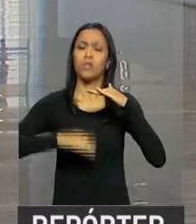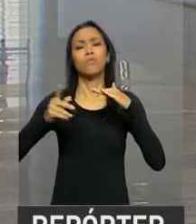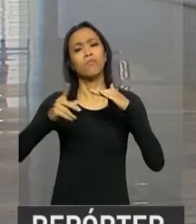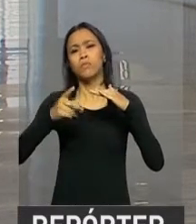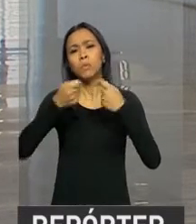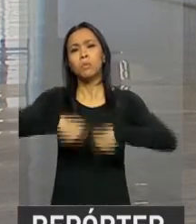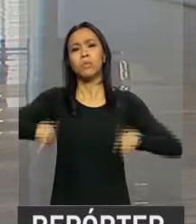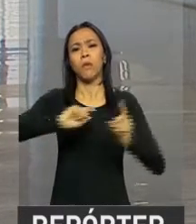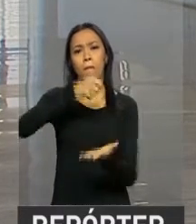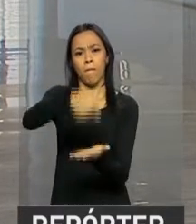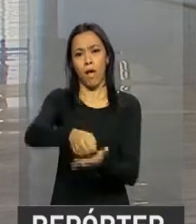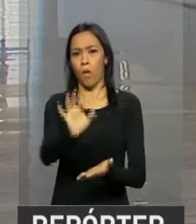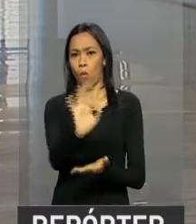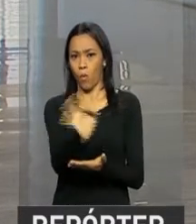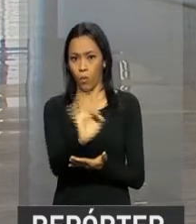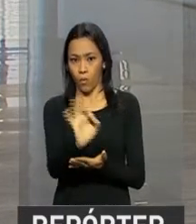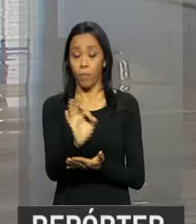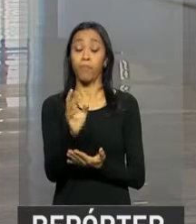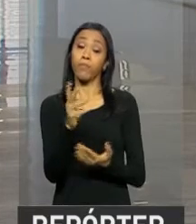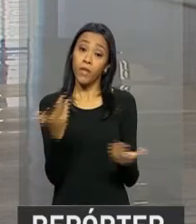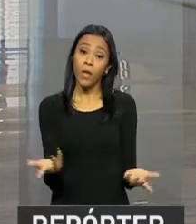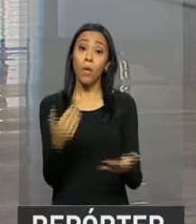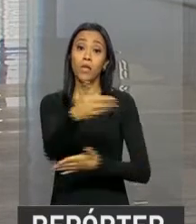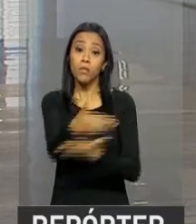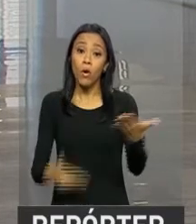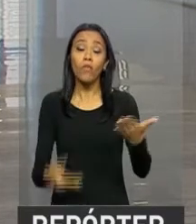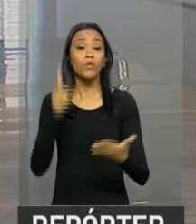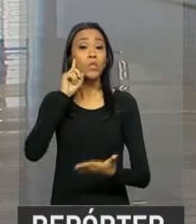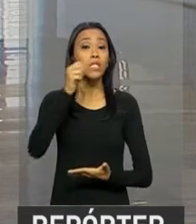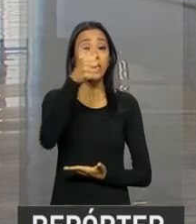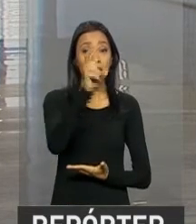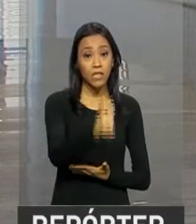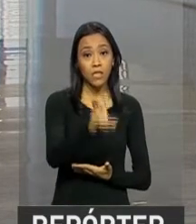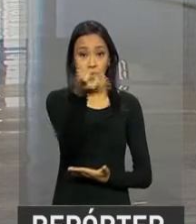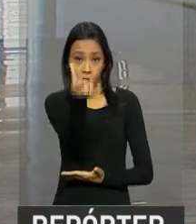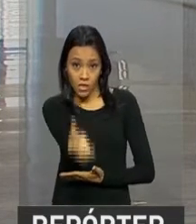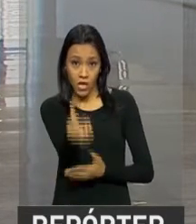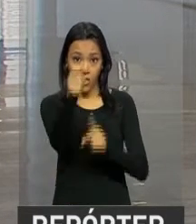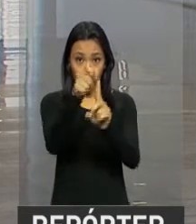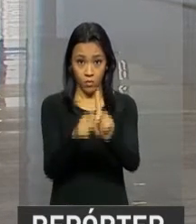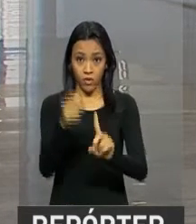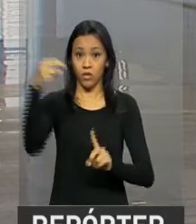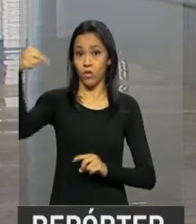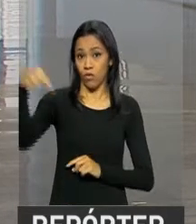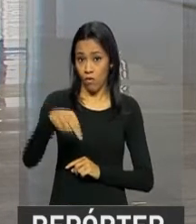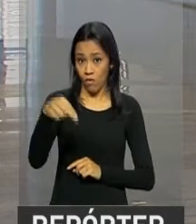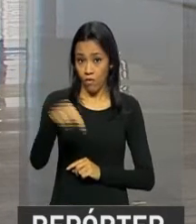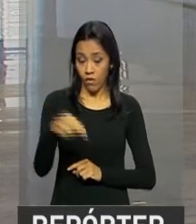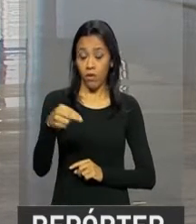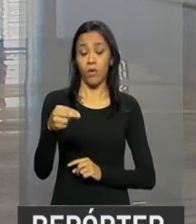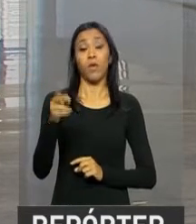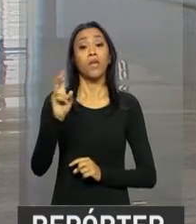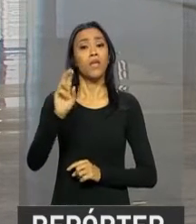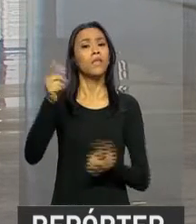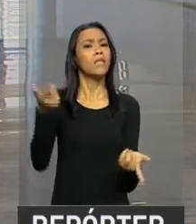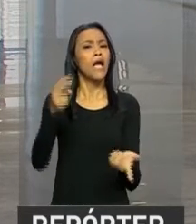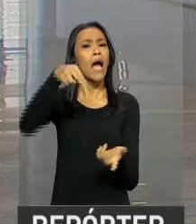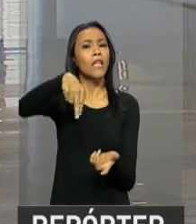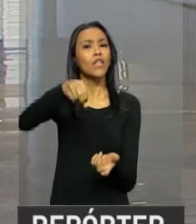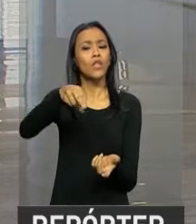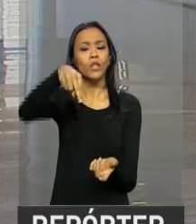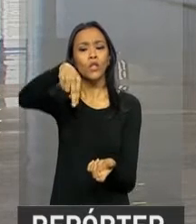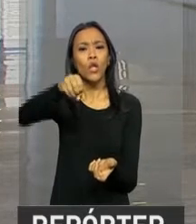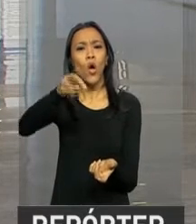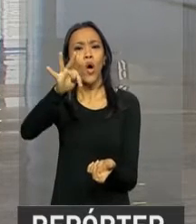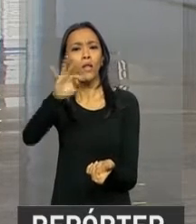taxa. As provas acontecem este ano, portanto, nos dias 5 e 6 do mês de novembro, e a nota do Enem é usada